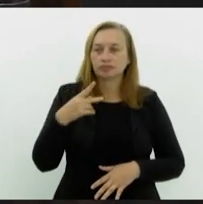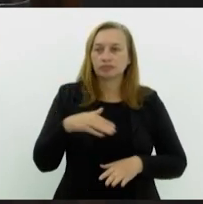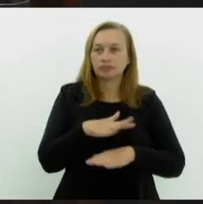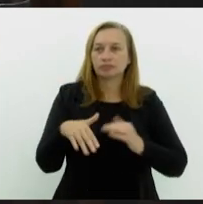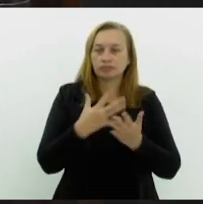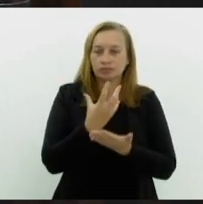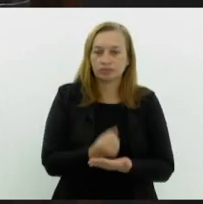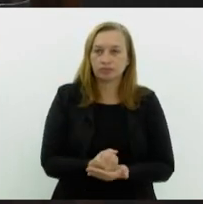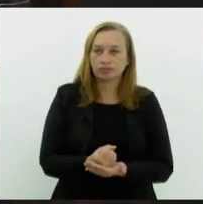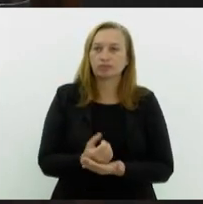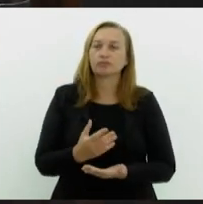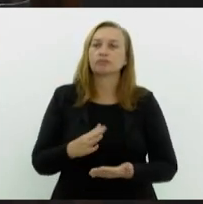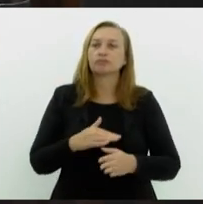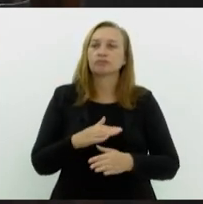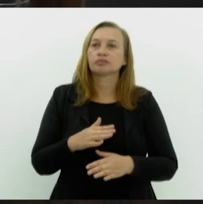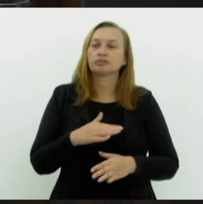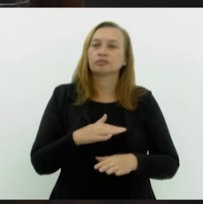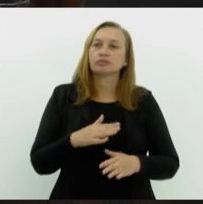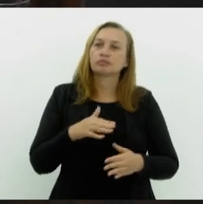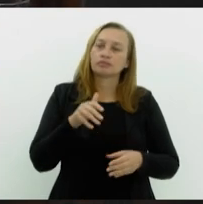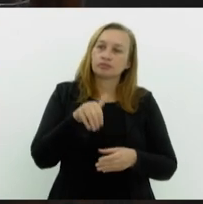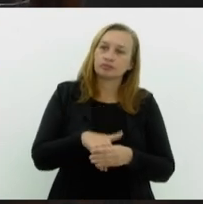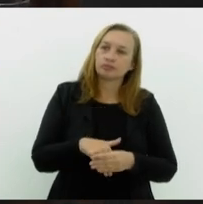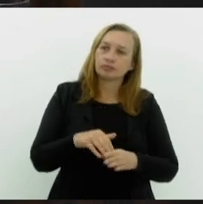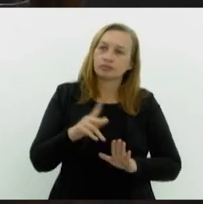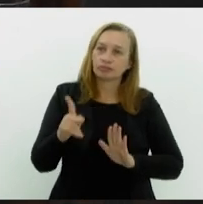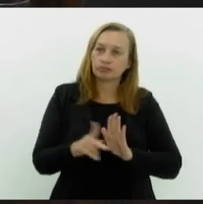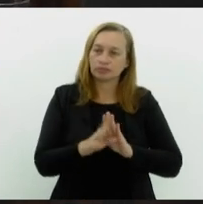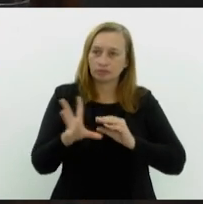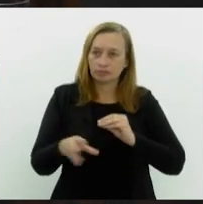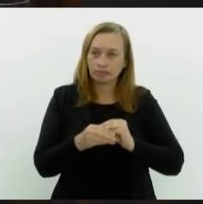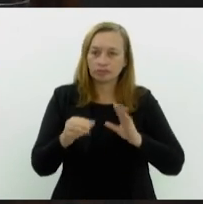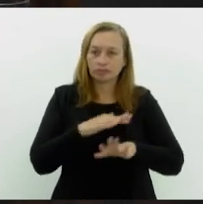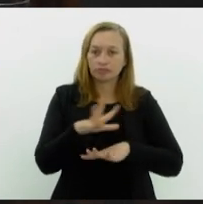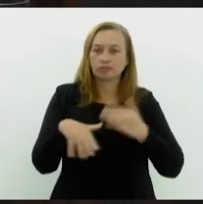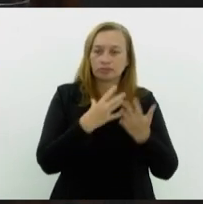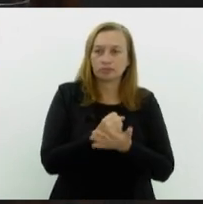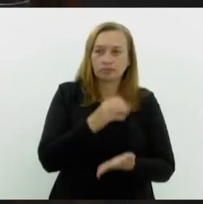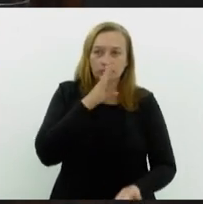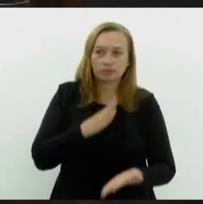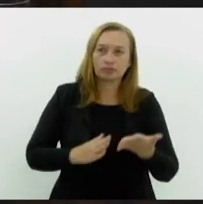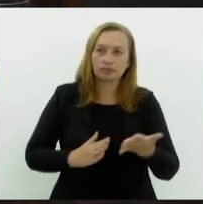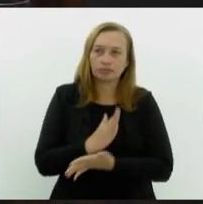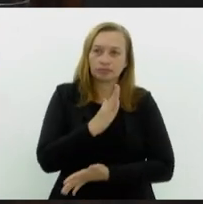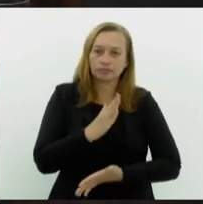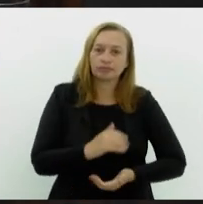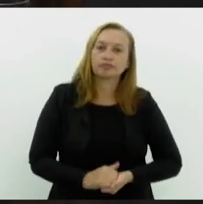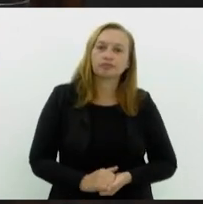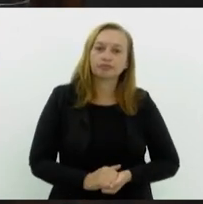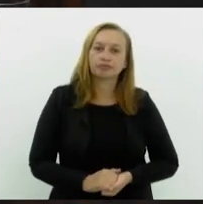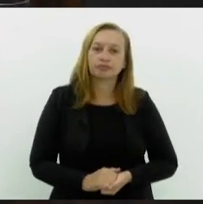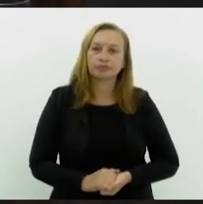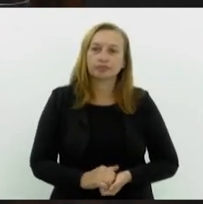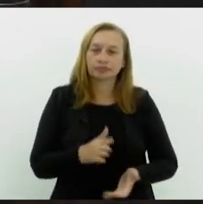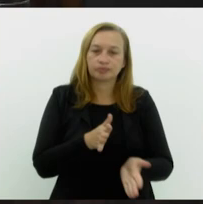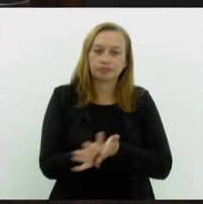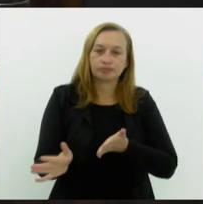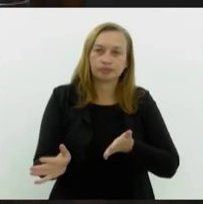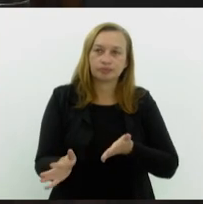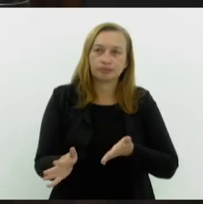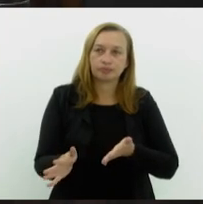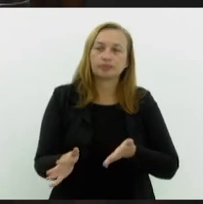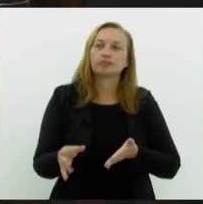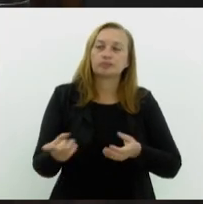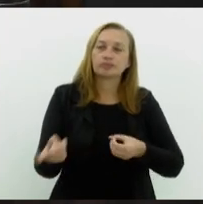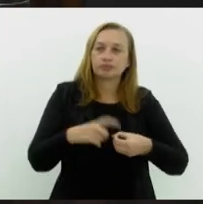estão, aprovado. Em votação, o projeto assim emendado, senhores que aprovam, permaneçam como estão, aprovado, vai a redação do vencido